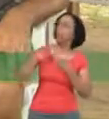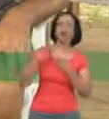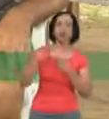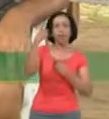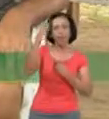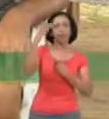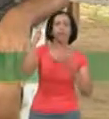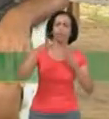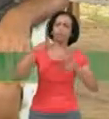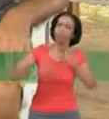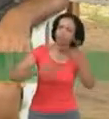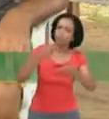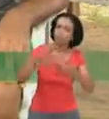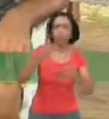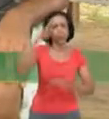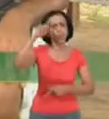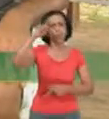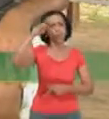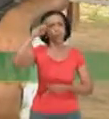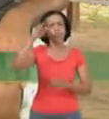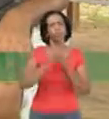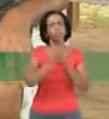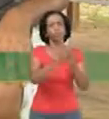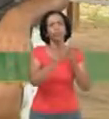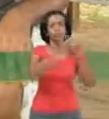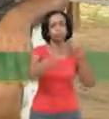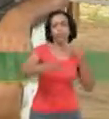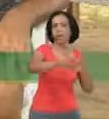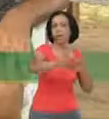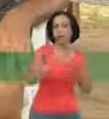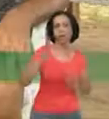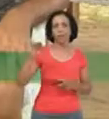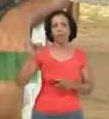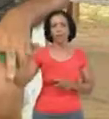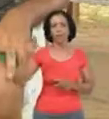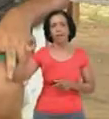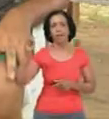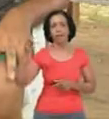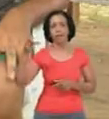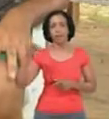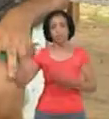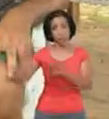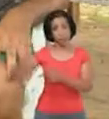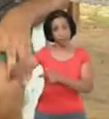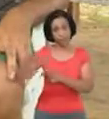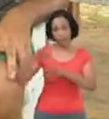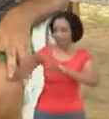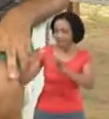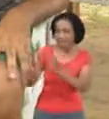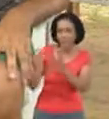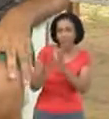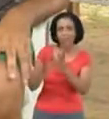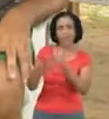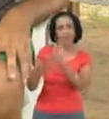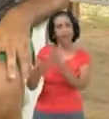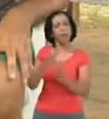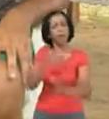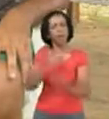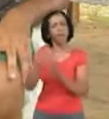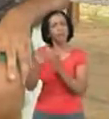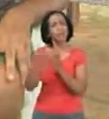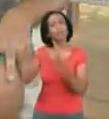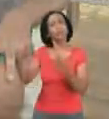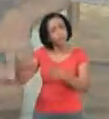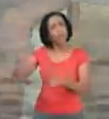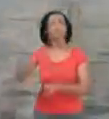nos capacitado diariamente para estar ali na comunidade de Boa Esperança, compartilhando o amor de Cristo, da graça, com aquele povo que tem